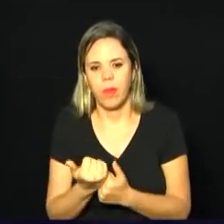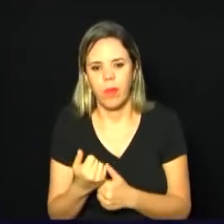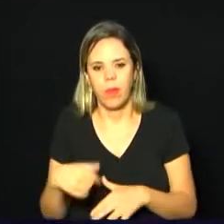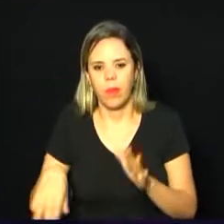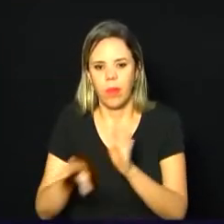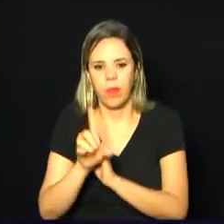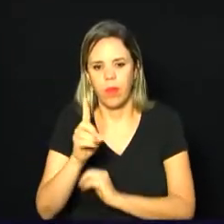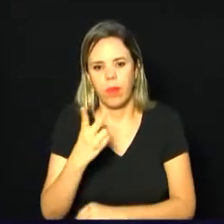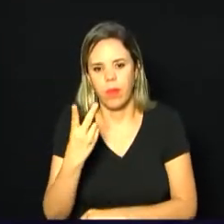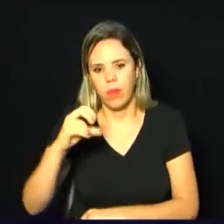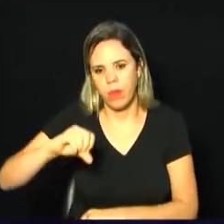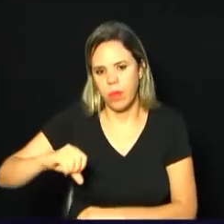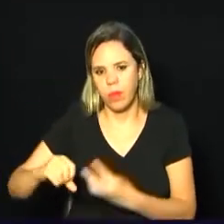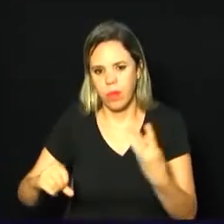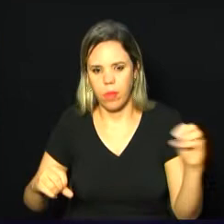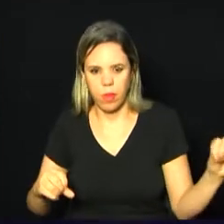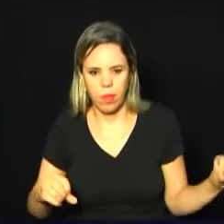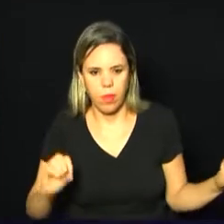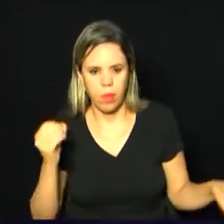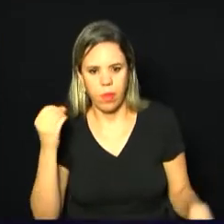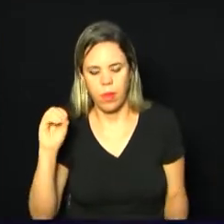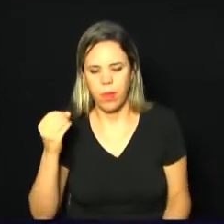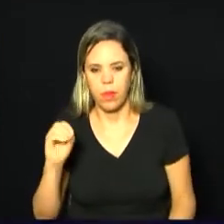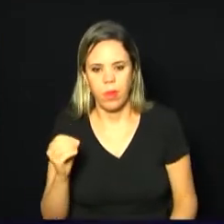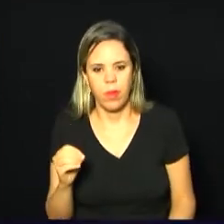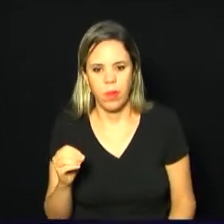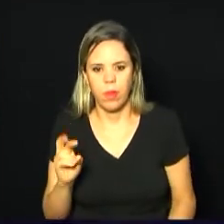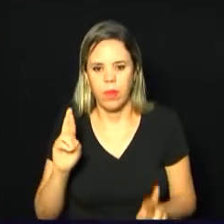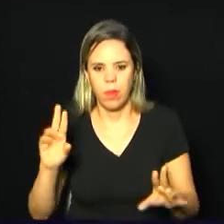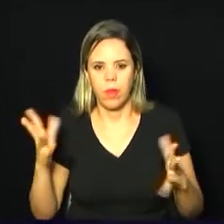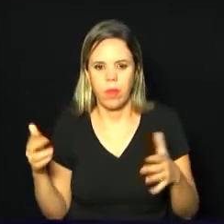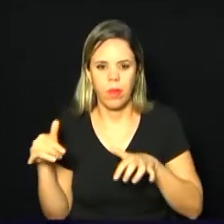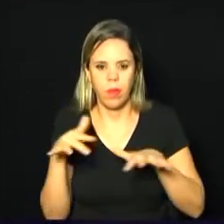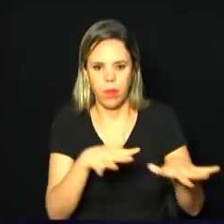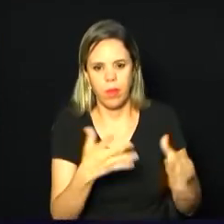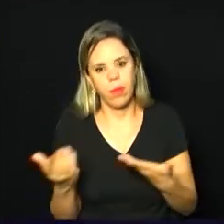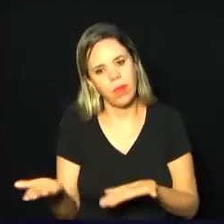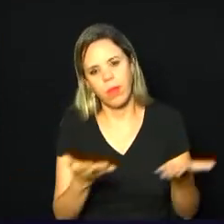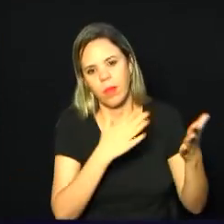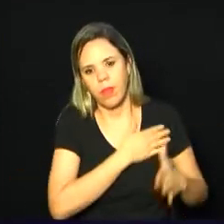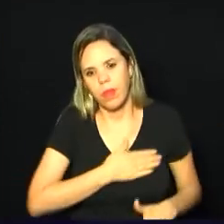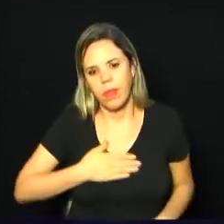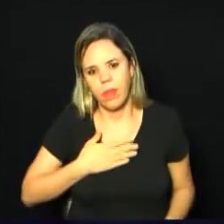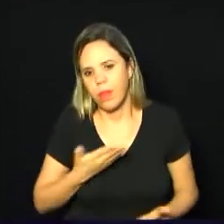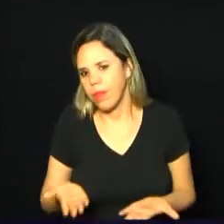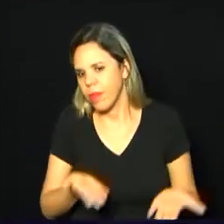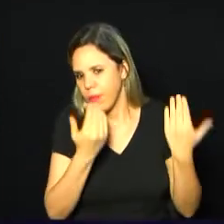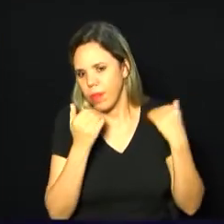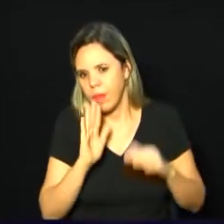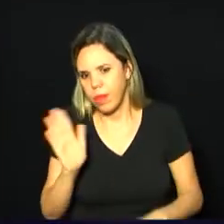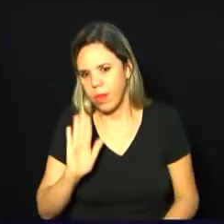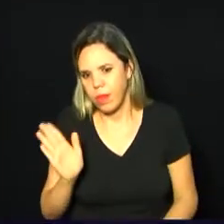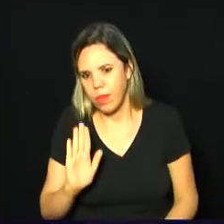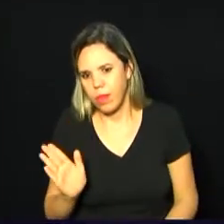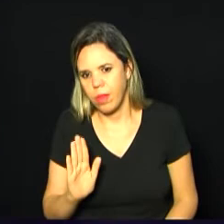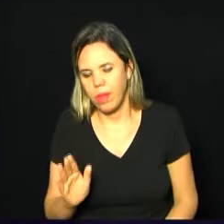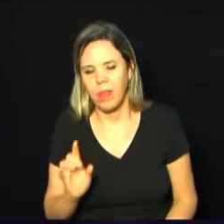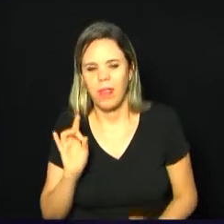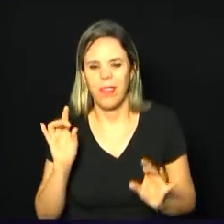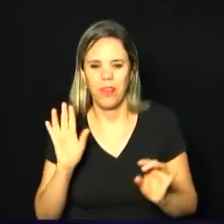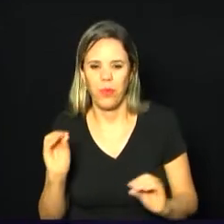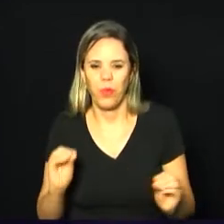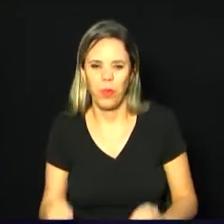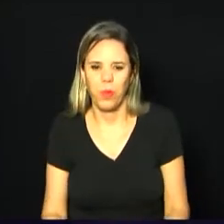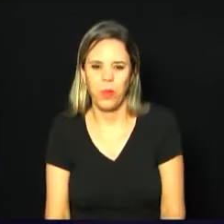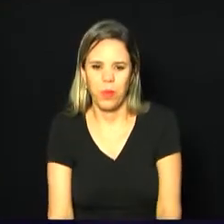gente tá chegando aí dia 29 e 30 de Outubro espero todos vocês vão amar Isso vai Bangu o escândalo